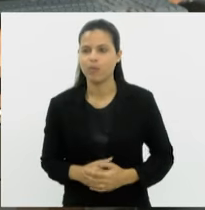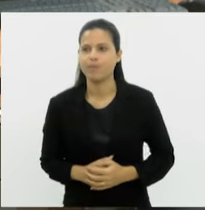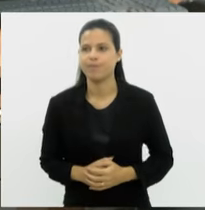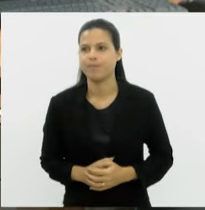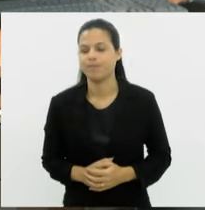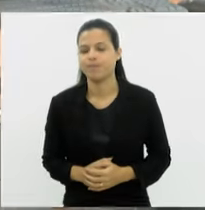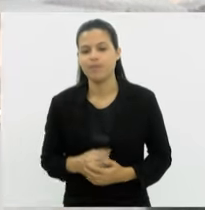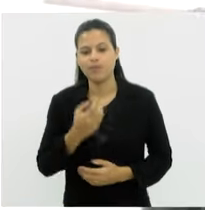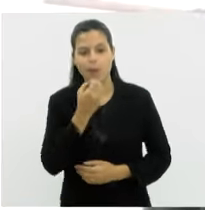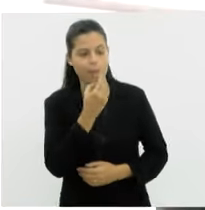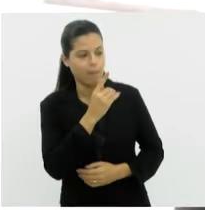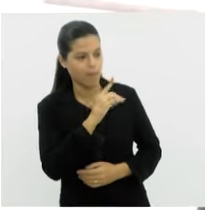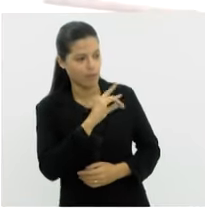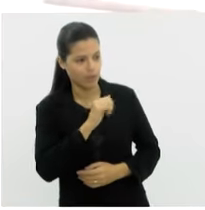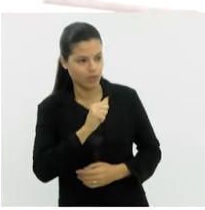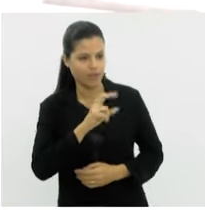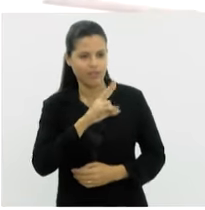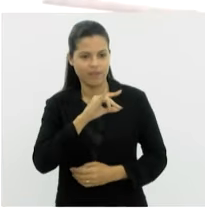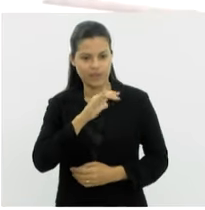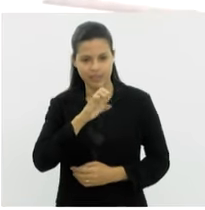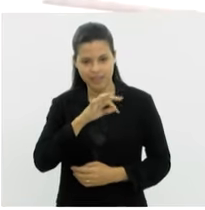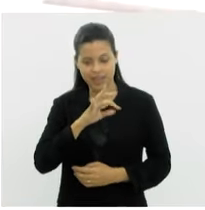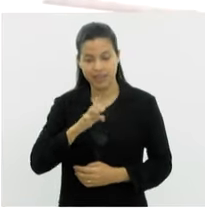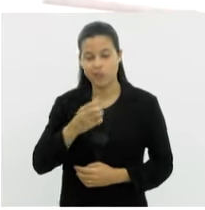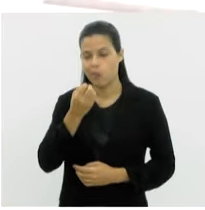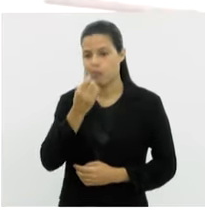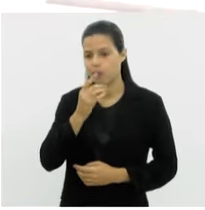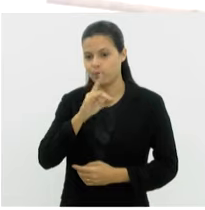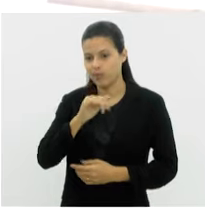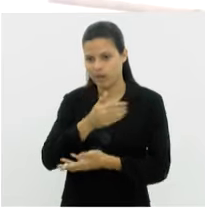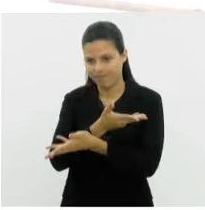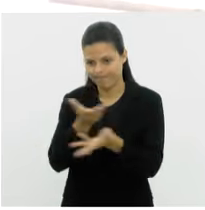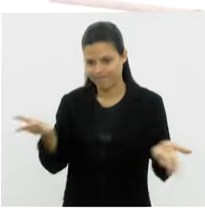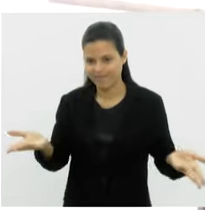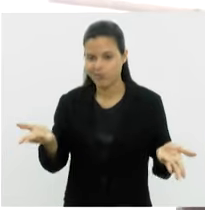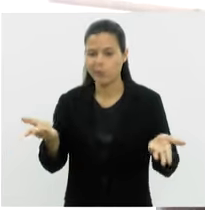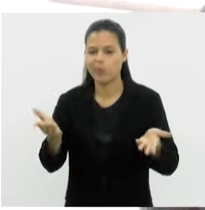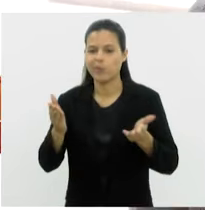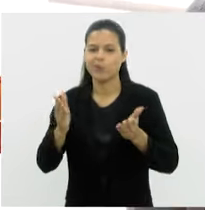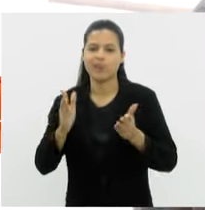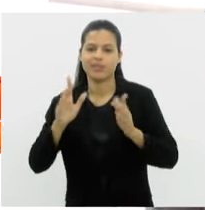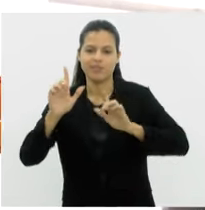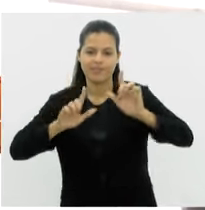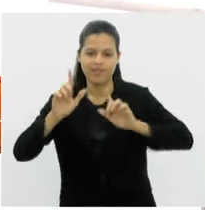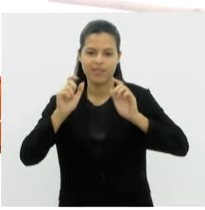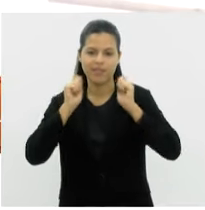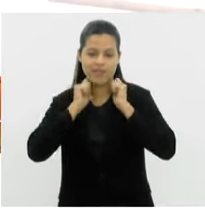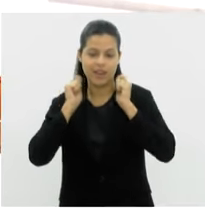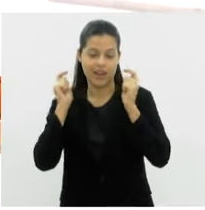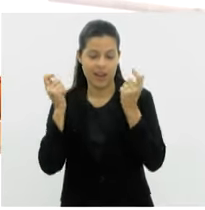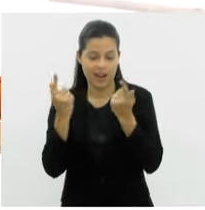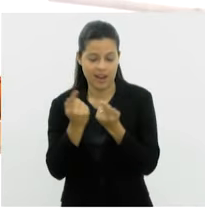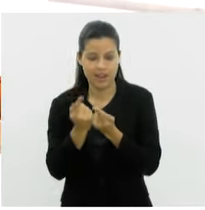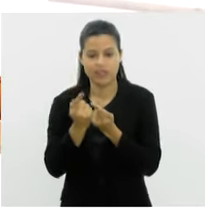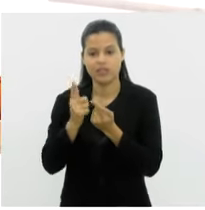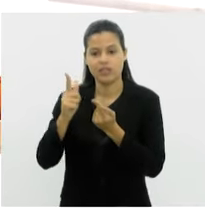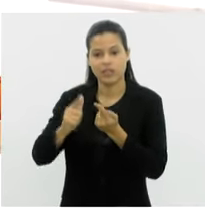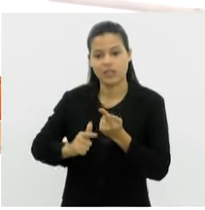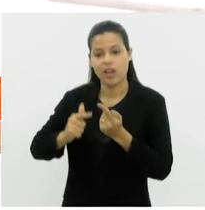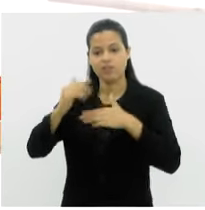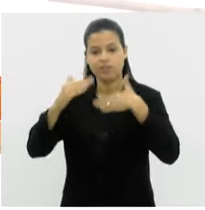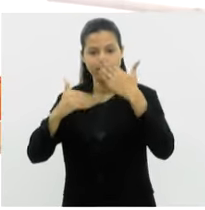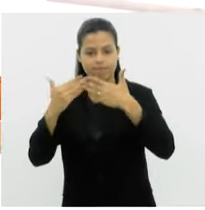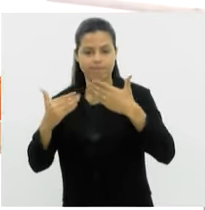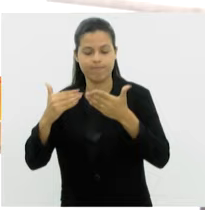Bom dia, Vicente. Bom dia a todos que acompanham a TV Alerj. É um projeto do Banco Nacional do Desenvolvimento, em parceria